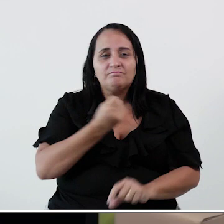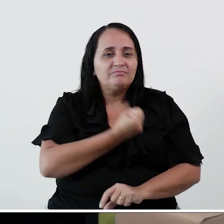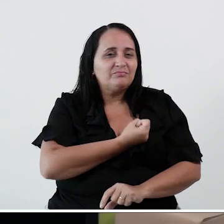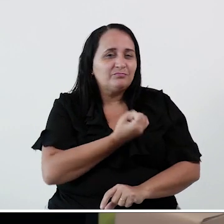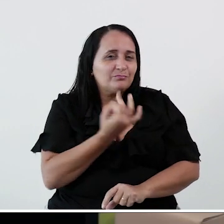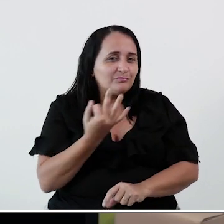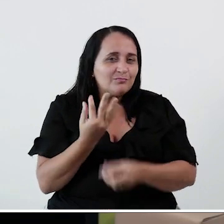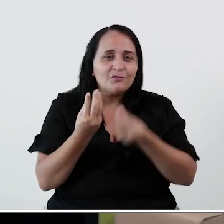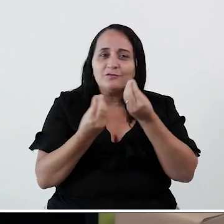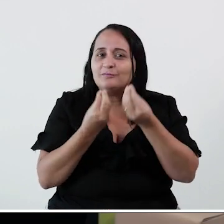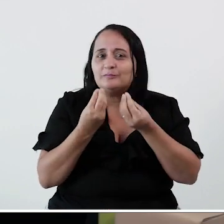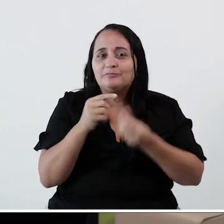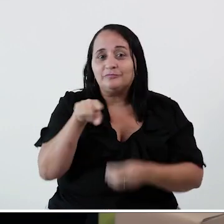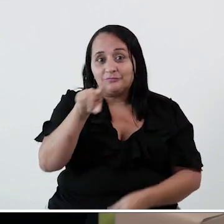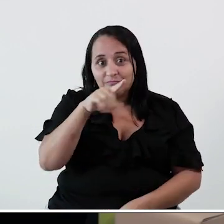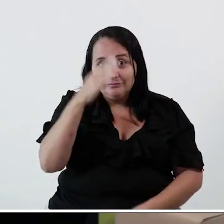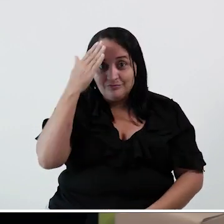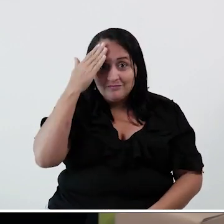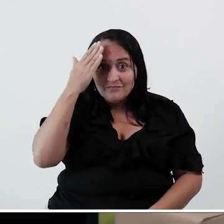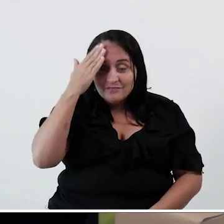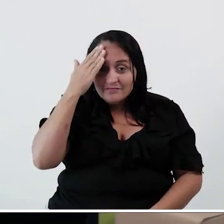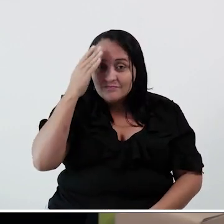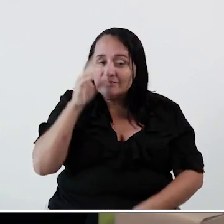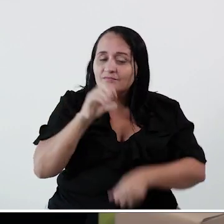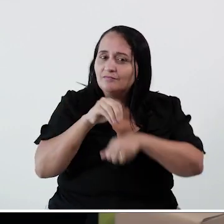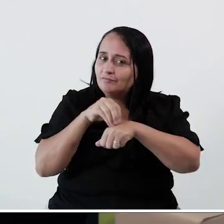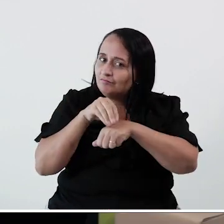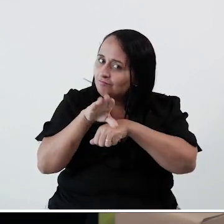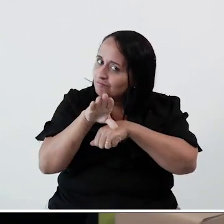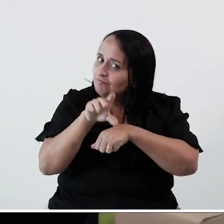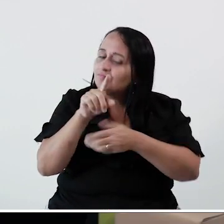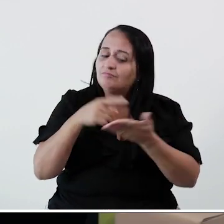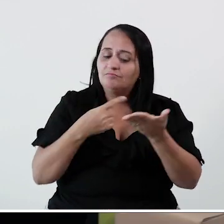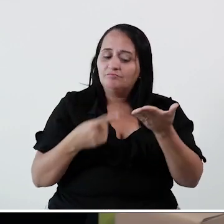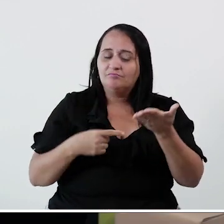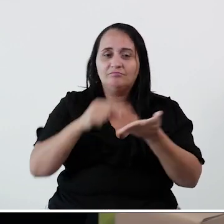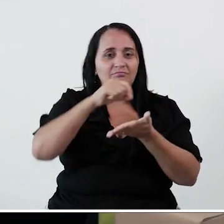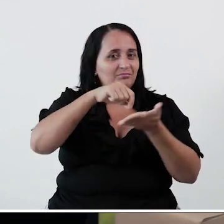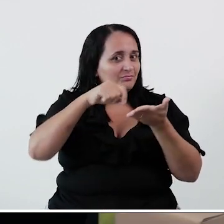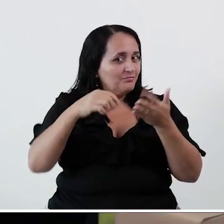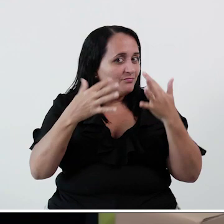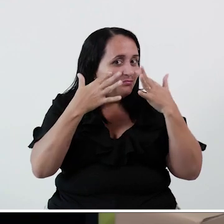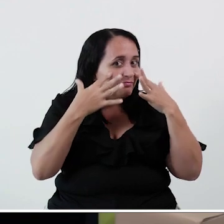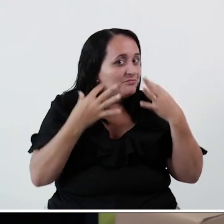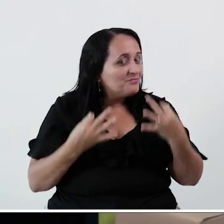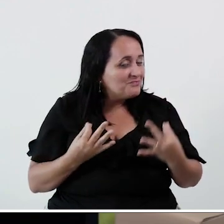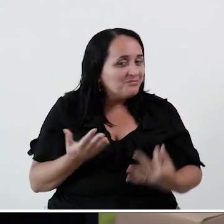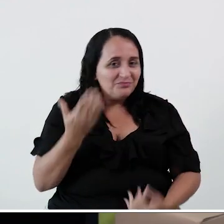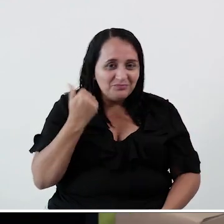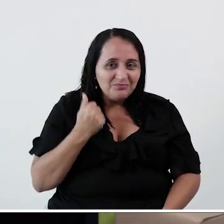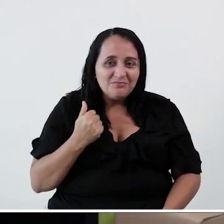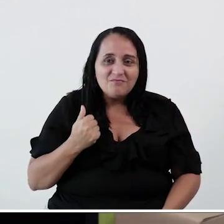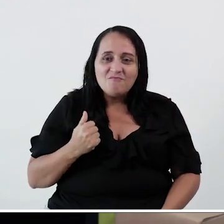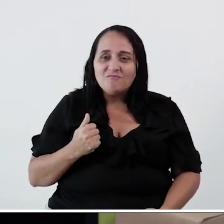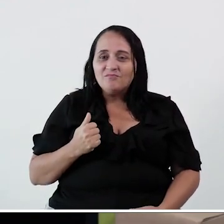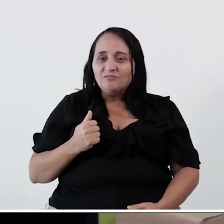dica, prestem atenção, anotem tudo, porque a aula de vocês vai começar agora. Então,